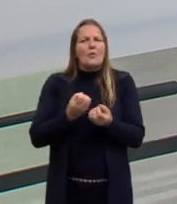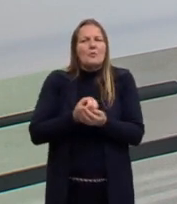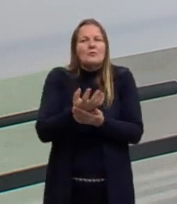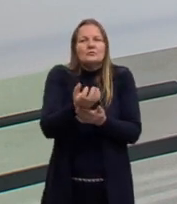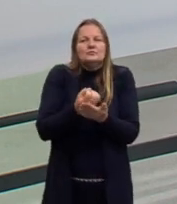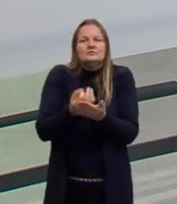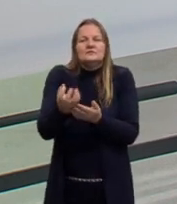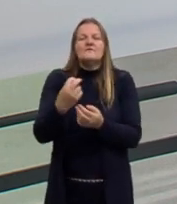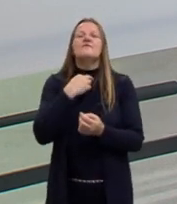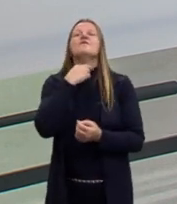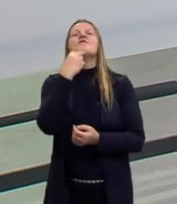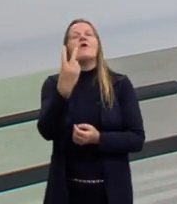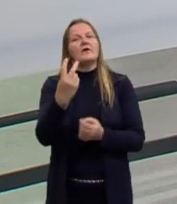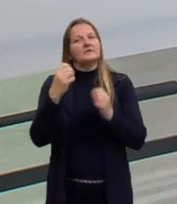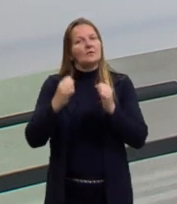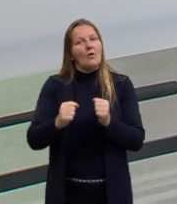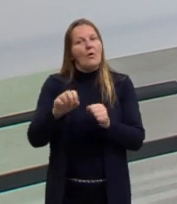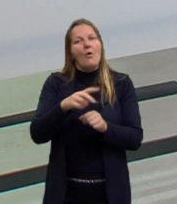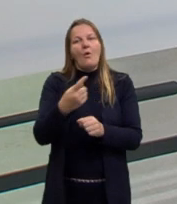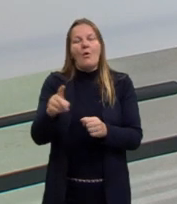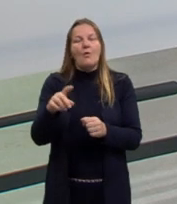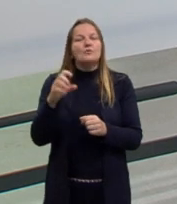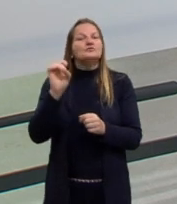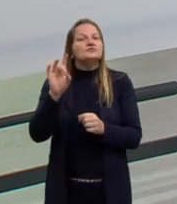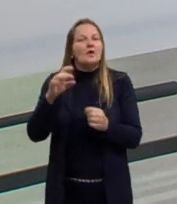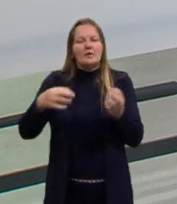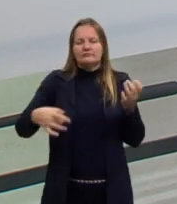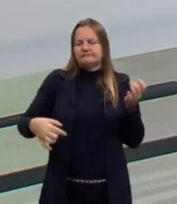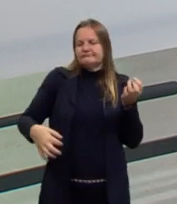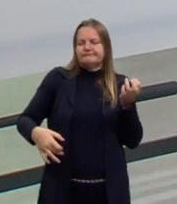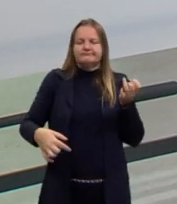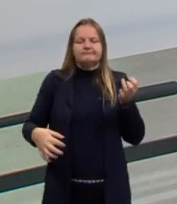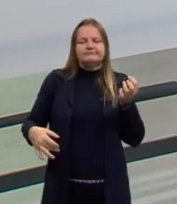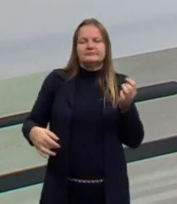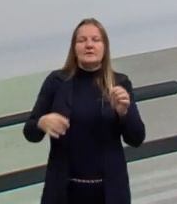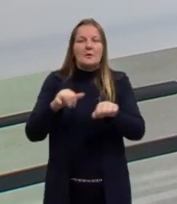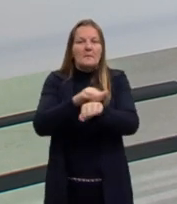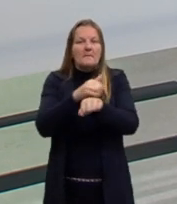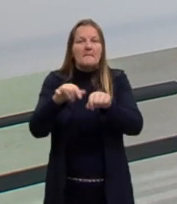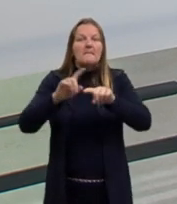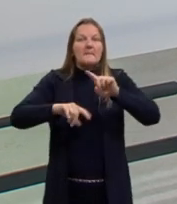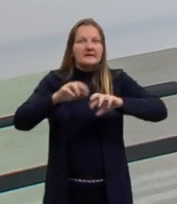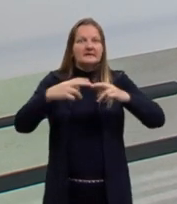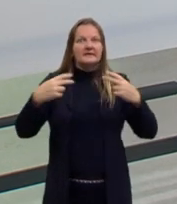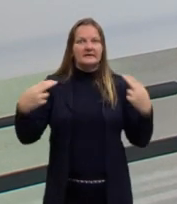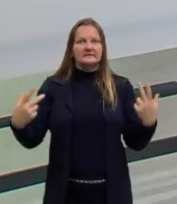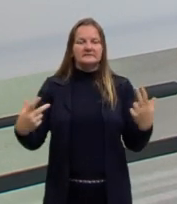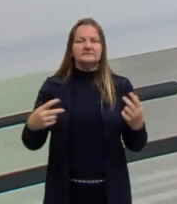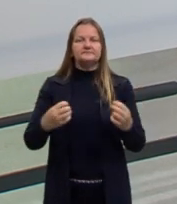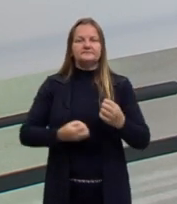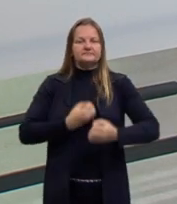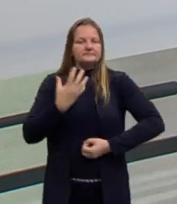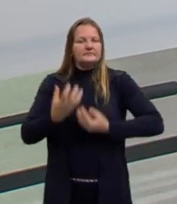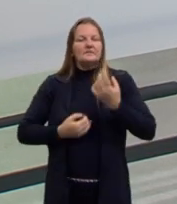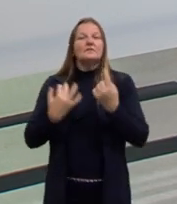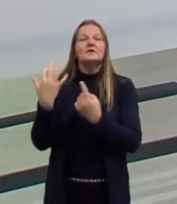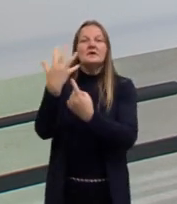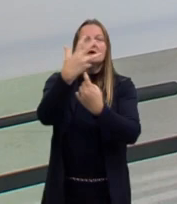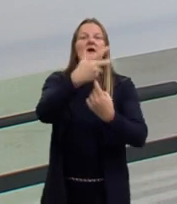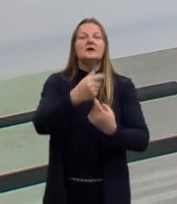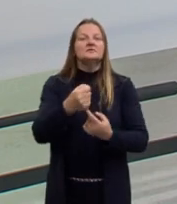através da voz ou de instrumentos musicais a música é uma manifestação